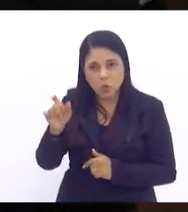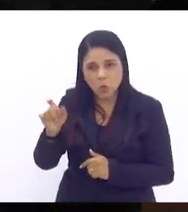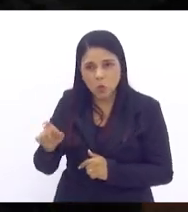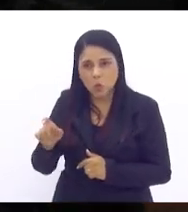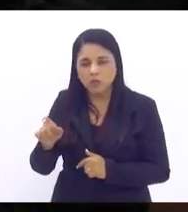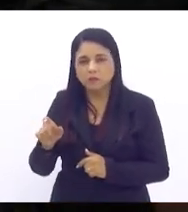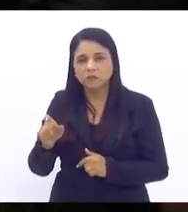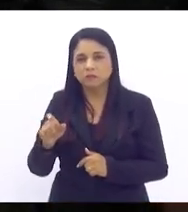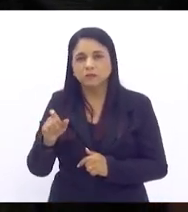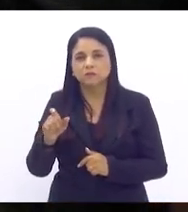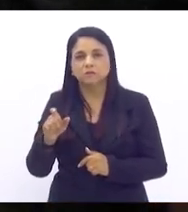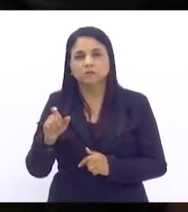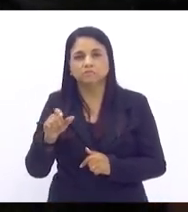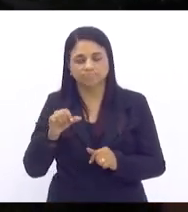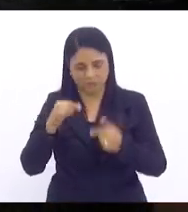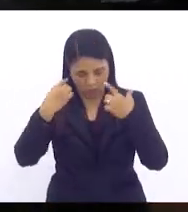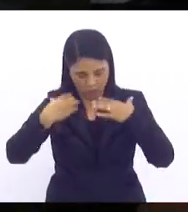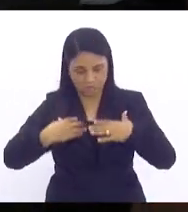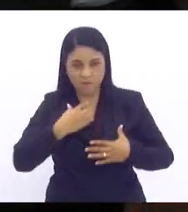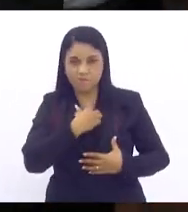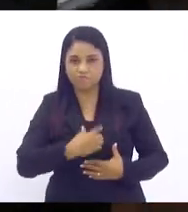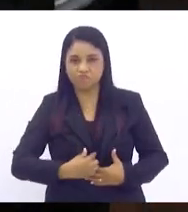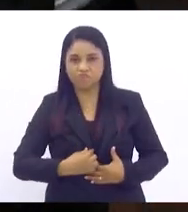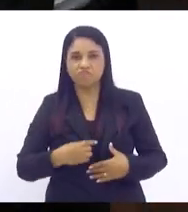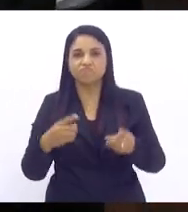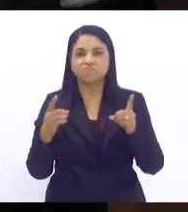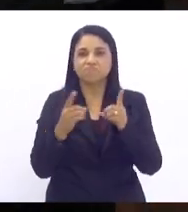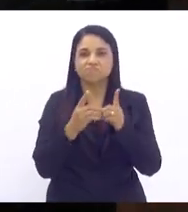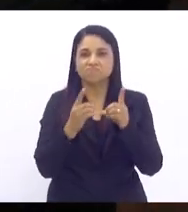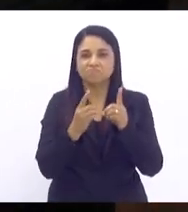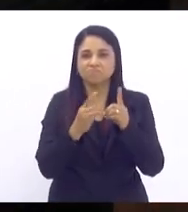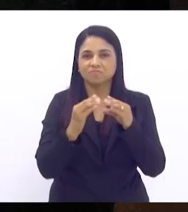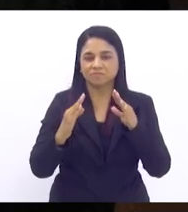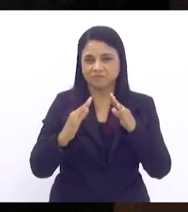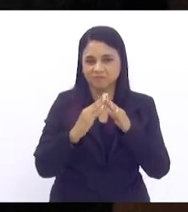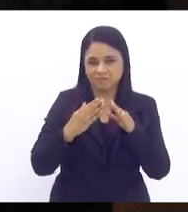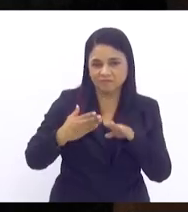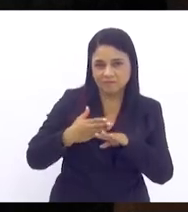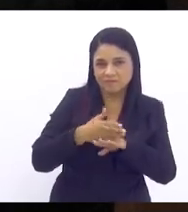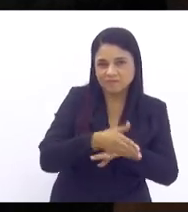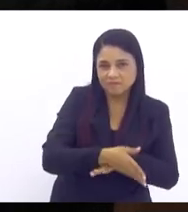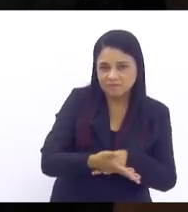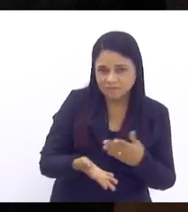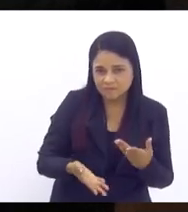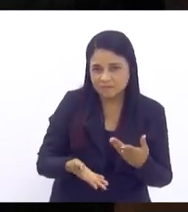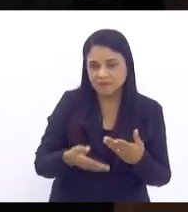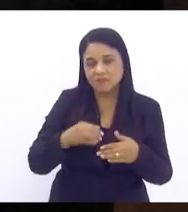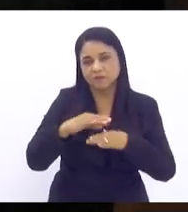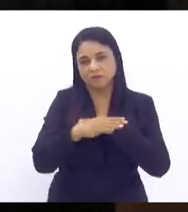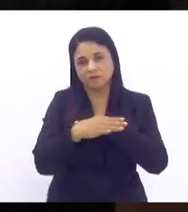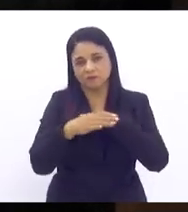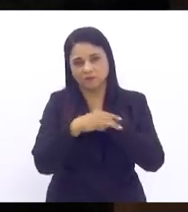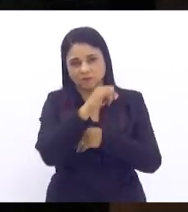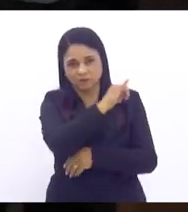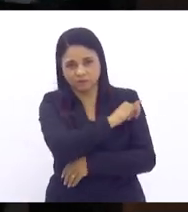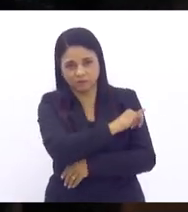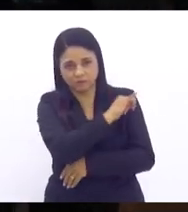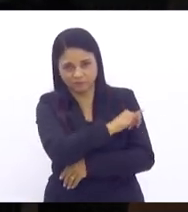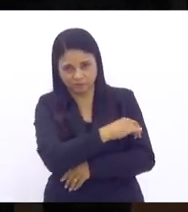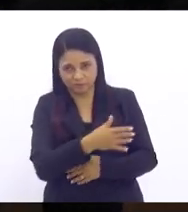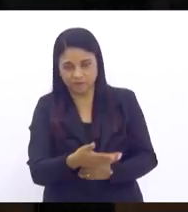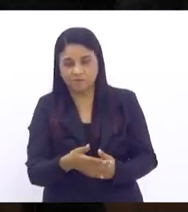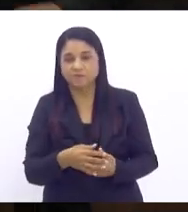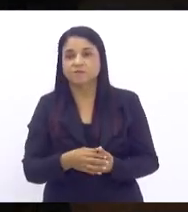se travestem de prestadores de serviço para poder ingressar na residência das pessoas aqui no estado do Rio de Janeiro. E,